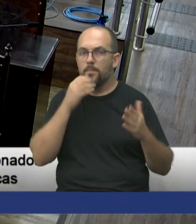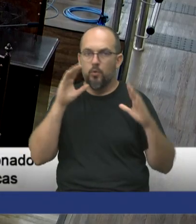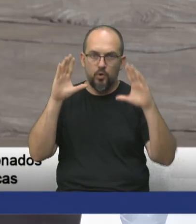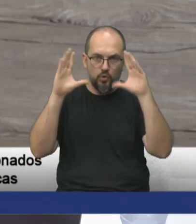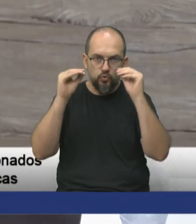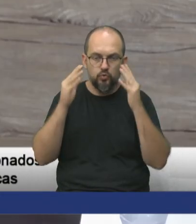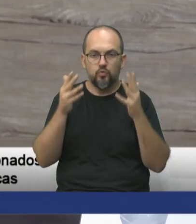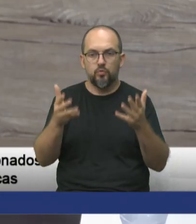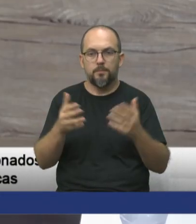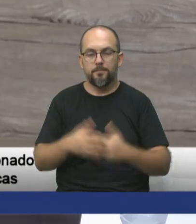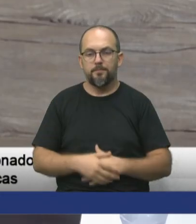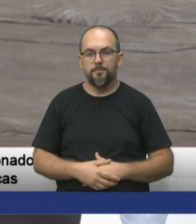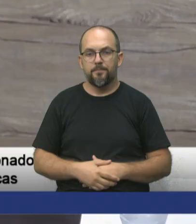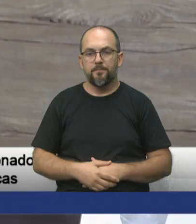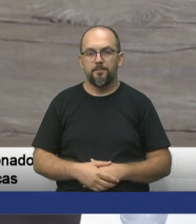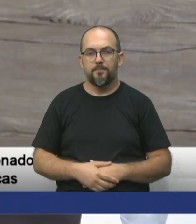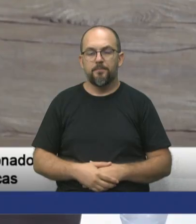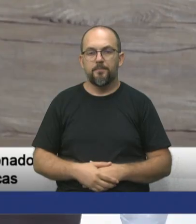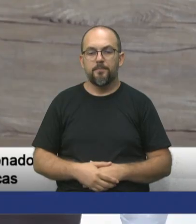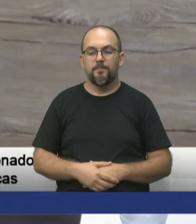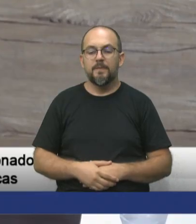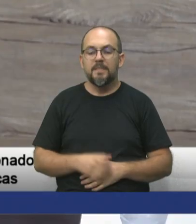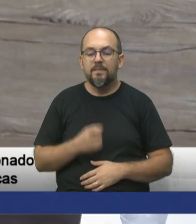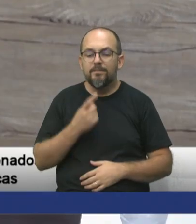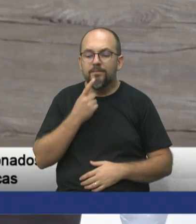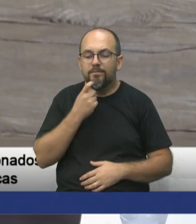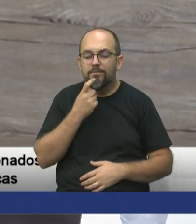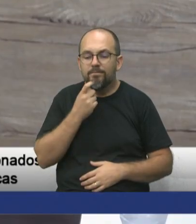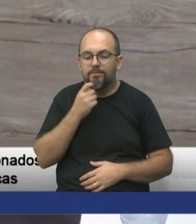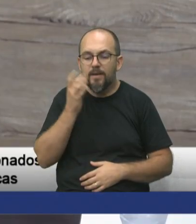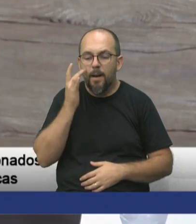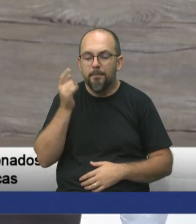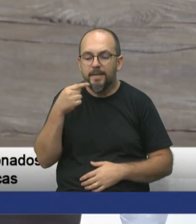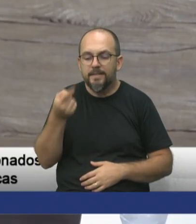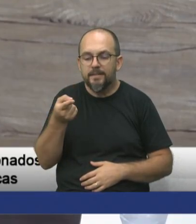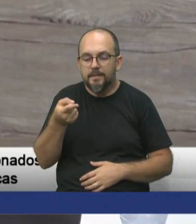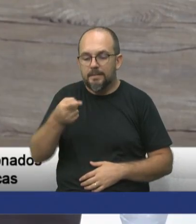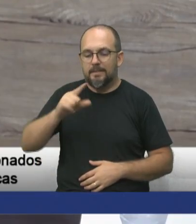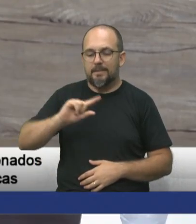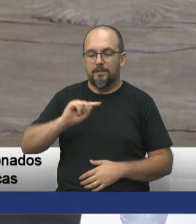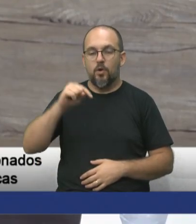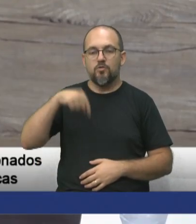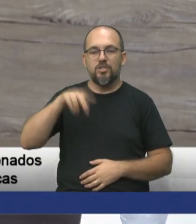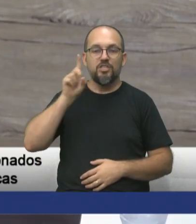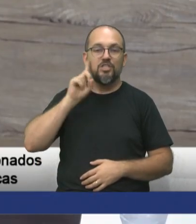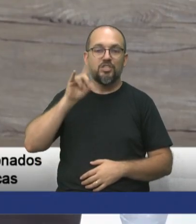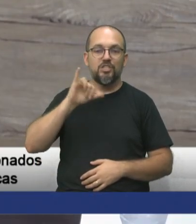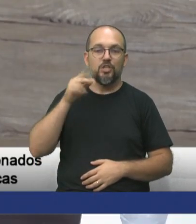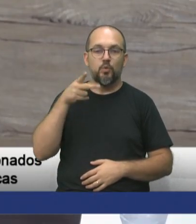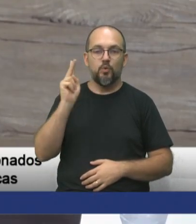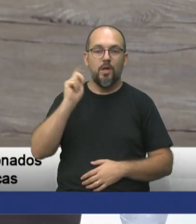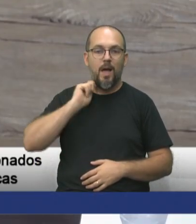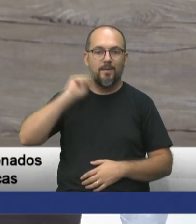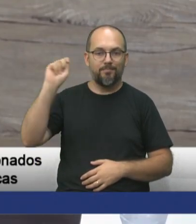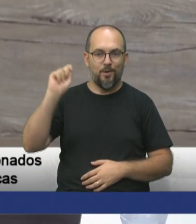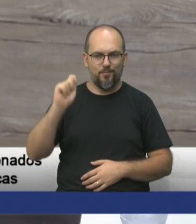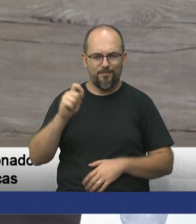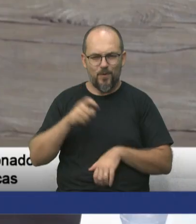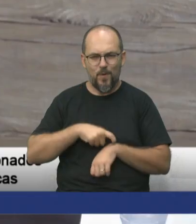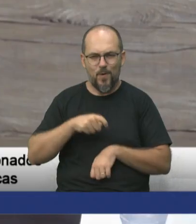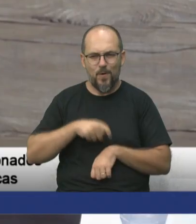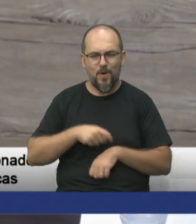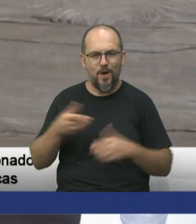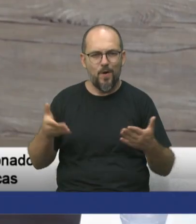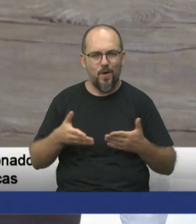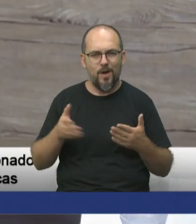vocês. Véspera de feriado, 2 de abril, depois de um dia, agora já são